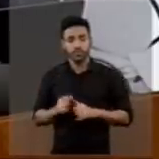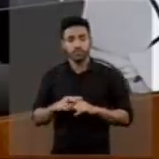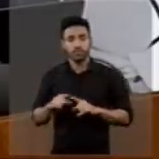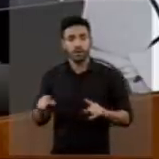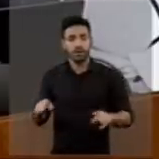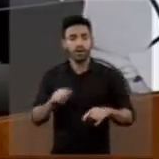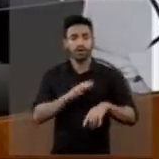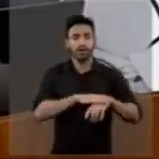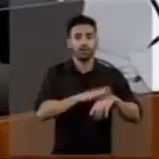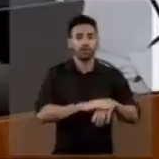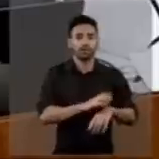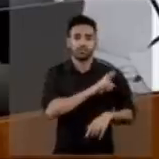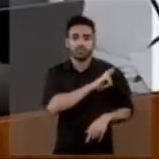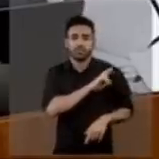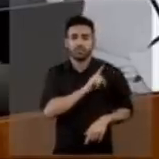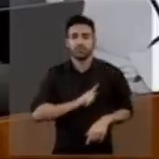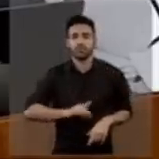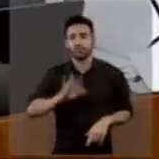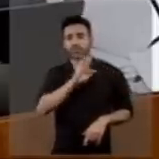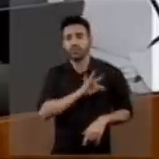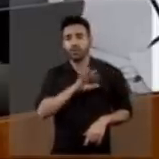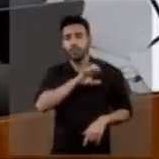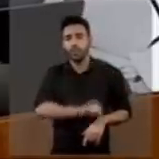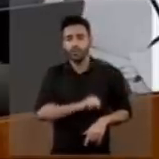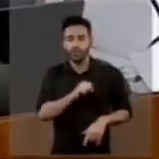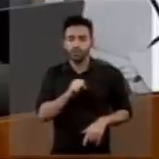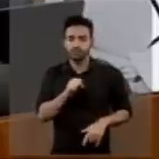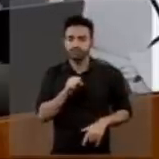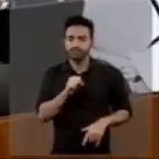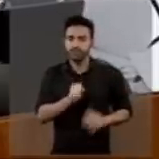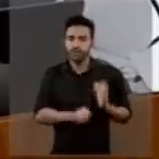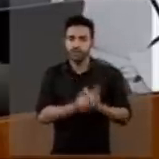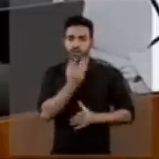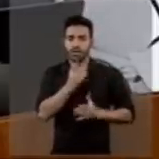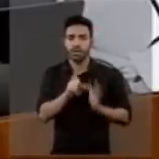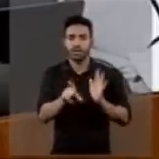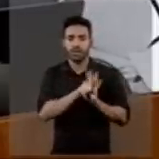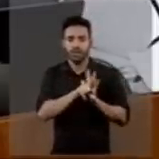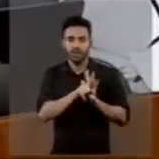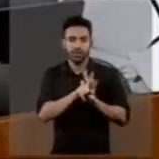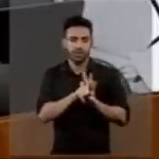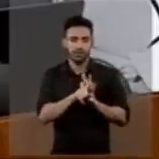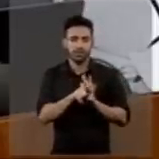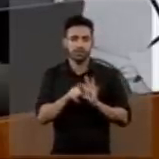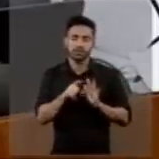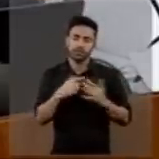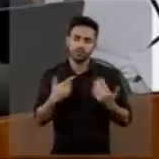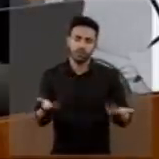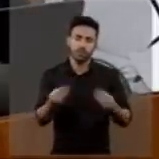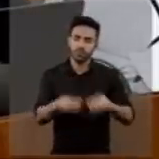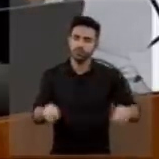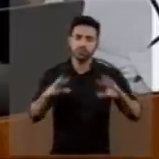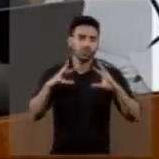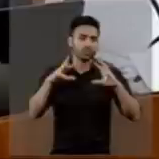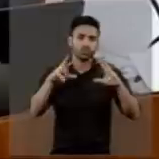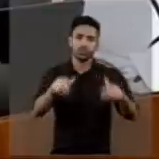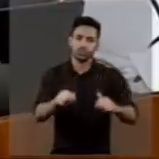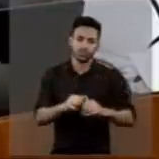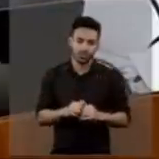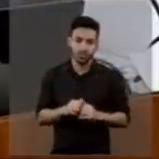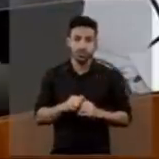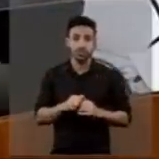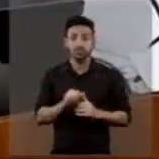União, acaba afetando e afetou todos, só não afetou no mundo real, porque houve a concessão da